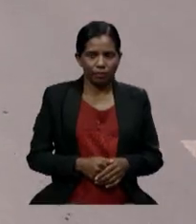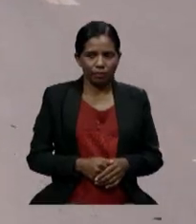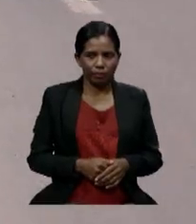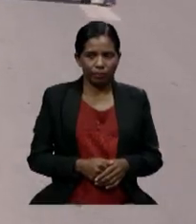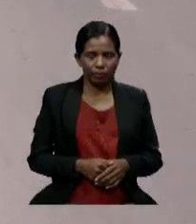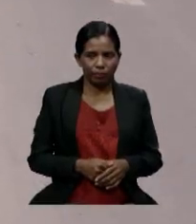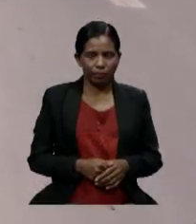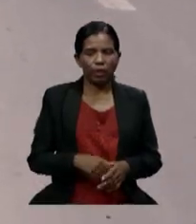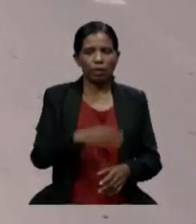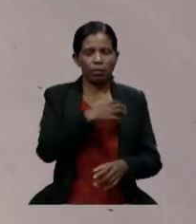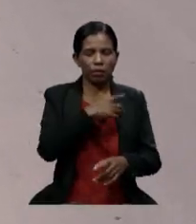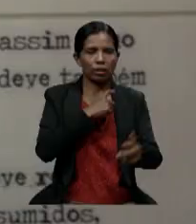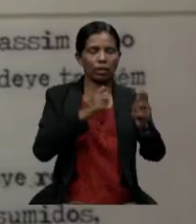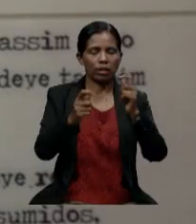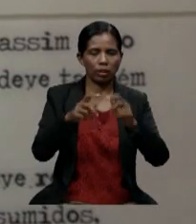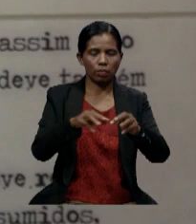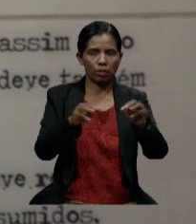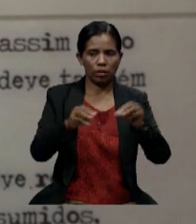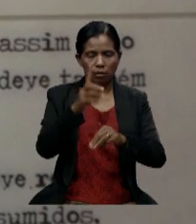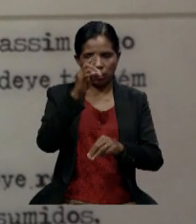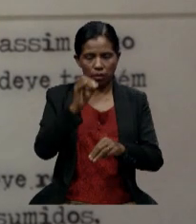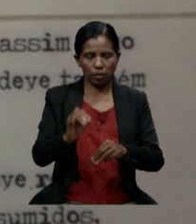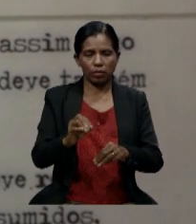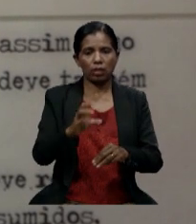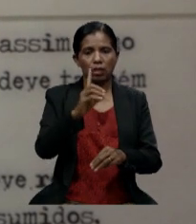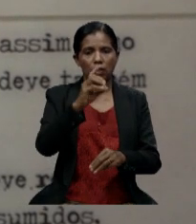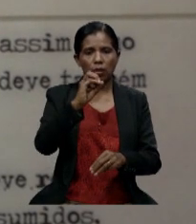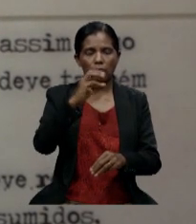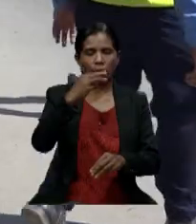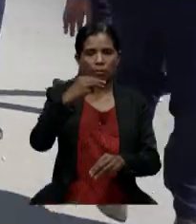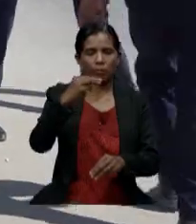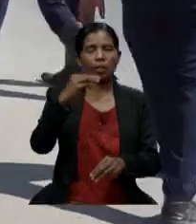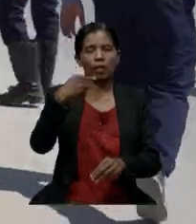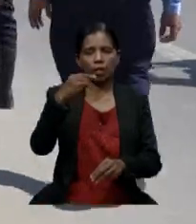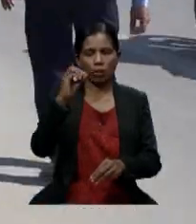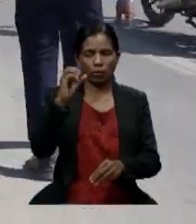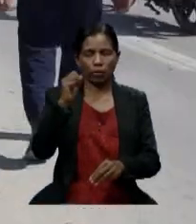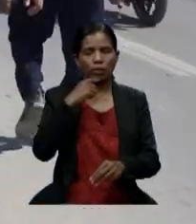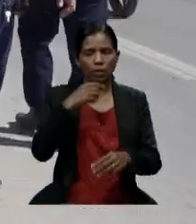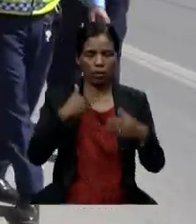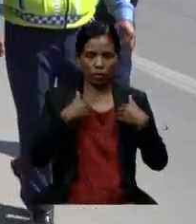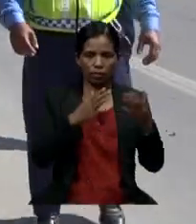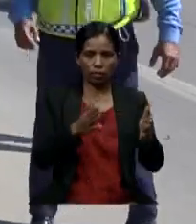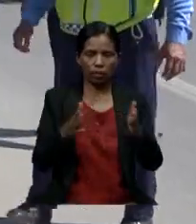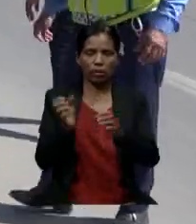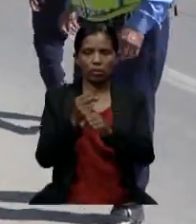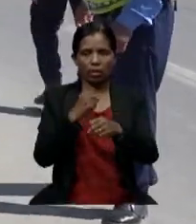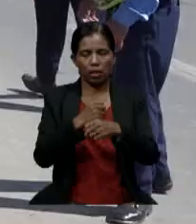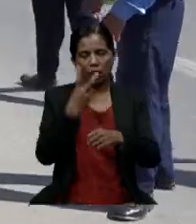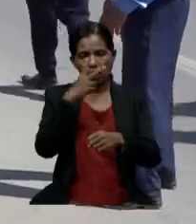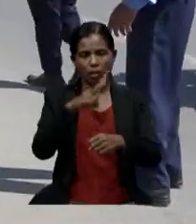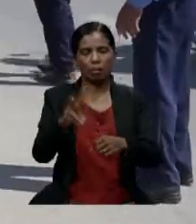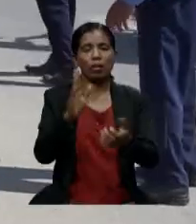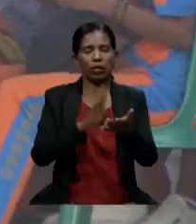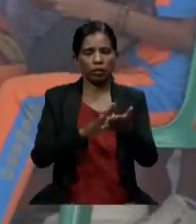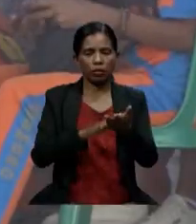Comandante Secção Polícia Trânsito Município de Ili, Inspetor Cefe Domingos Sarmento Gama Ateten, e ao na plano, a tu rala operação ba Escola